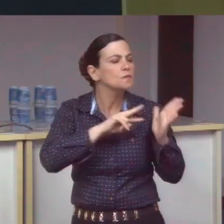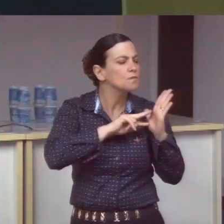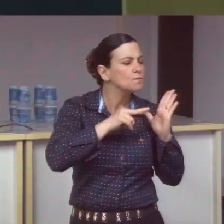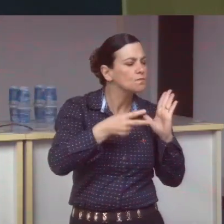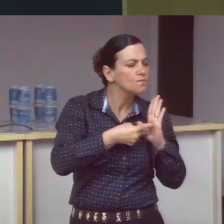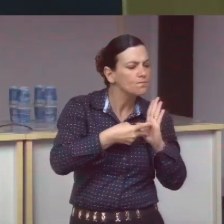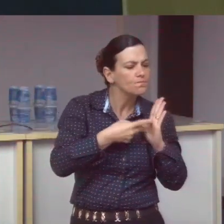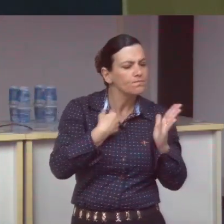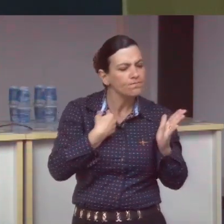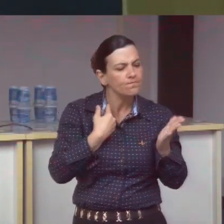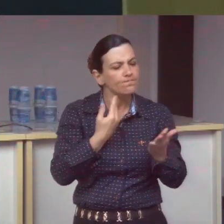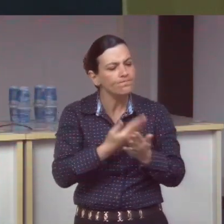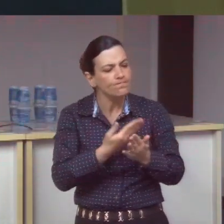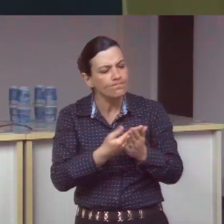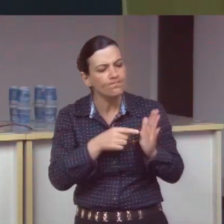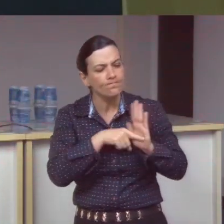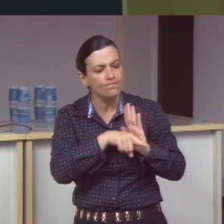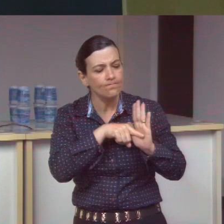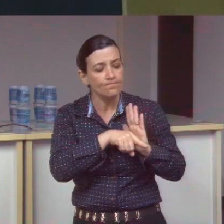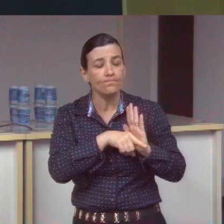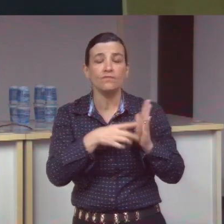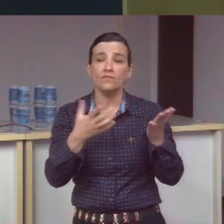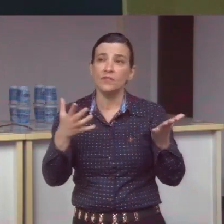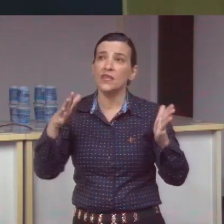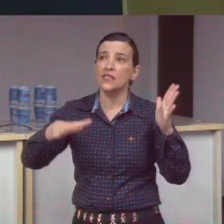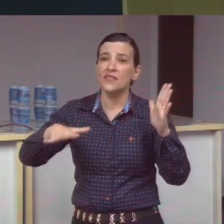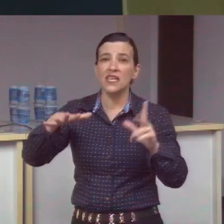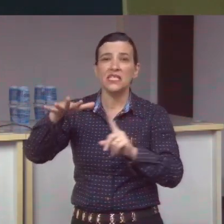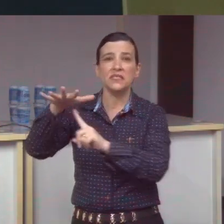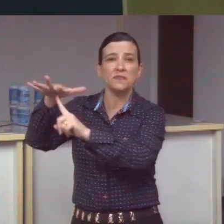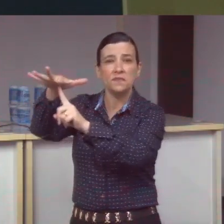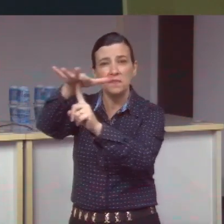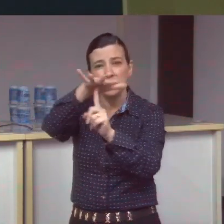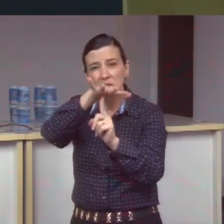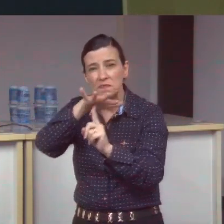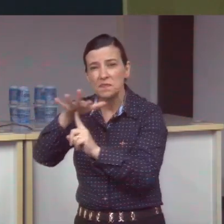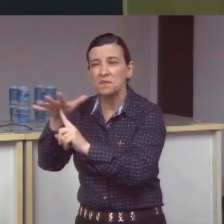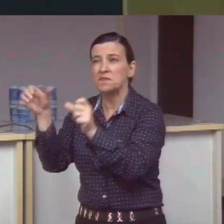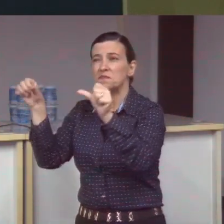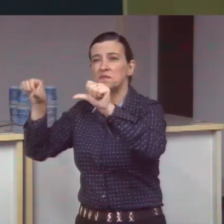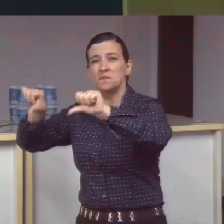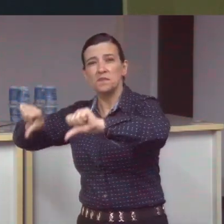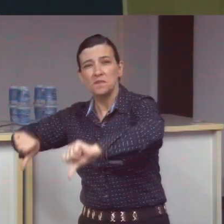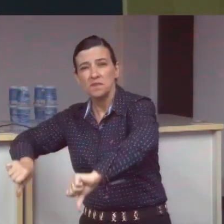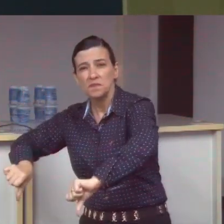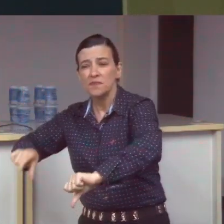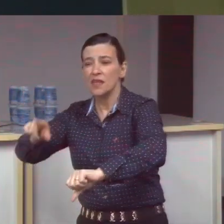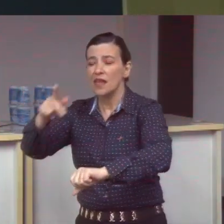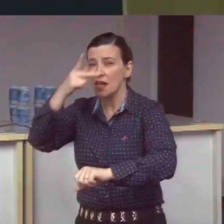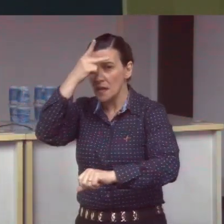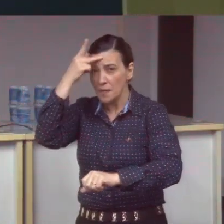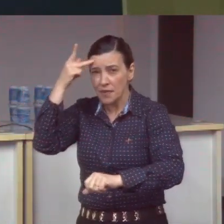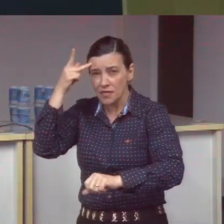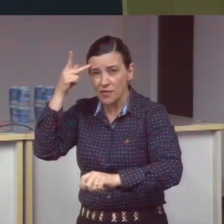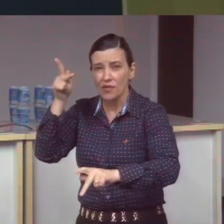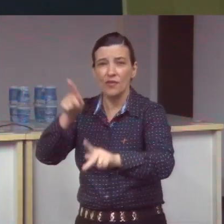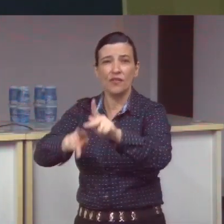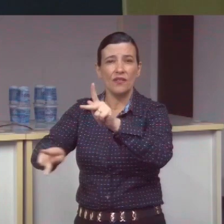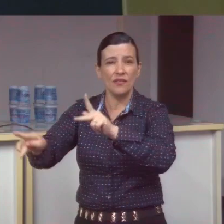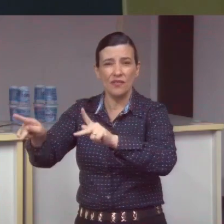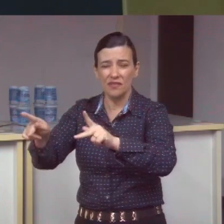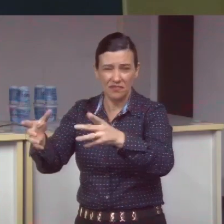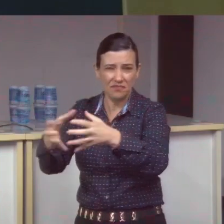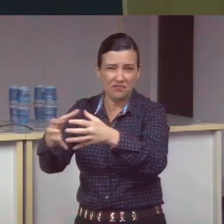Eu preciso de um ecossistema vulnerável. Eu preciso de pessoas afetadas